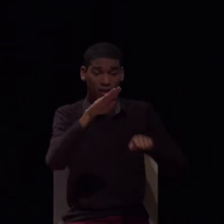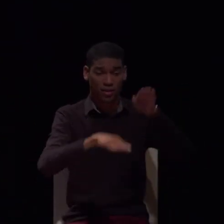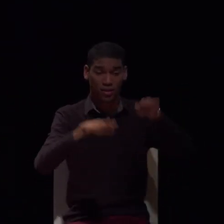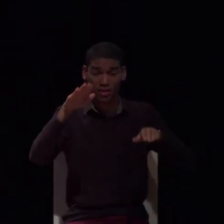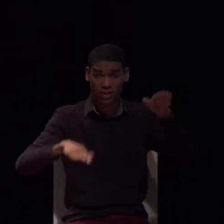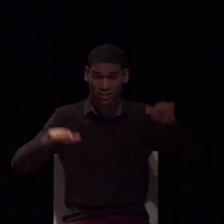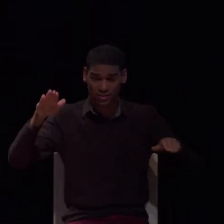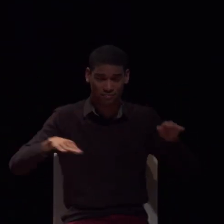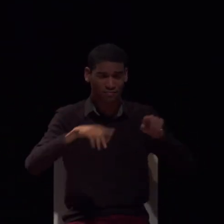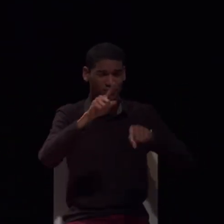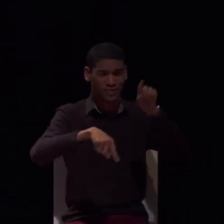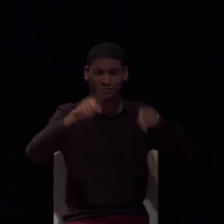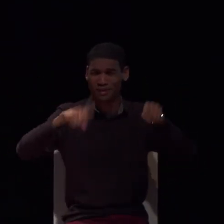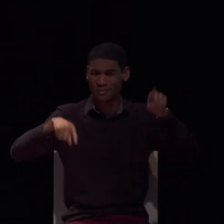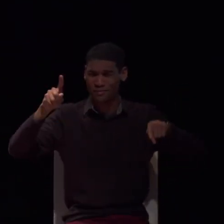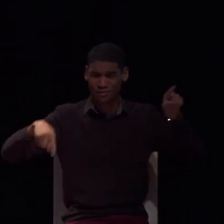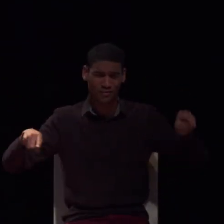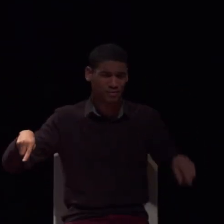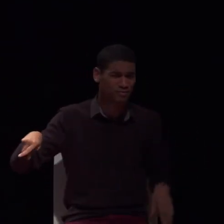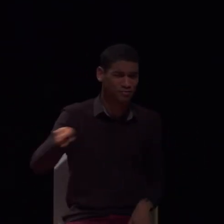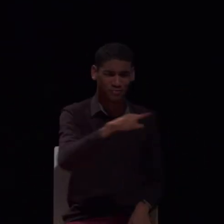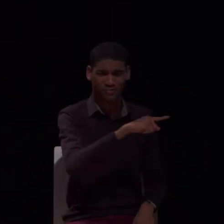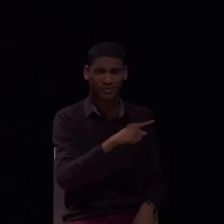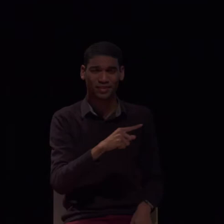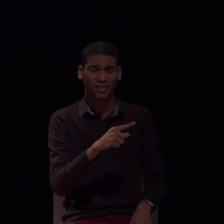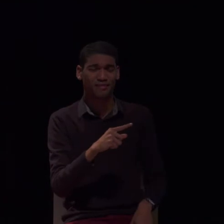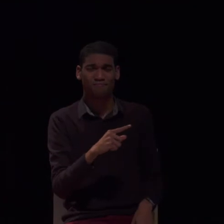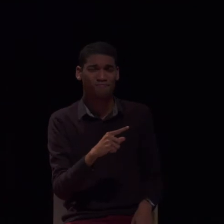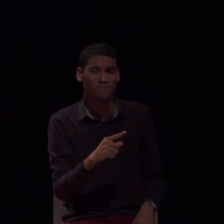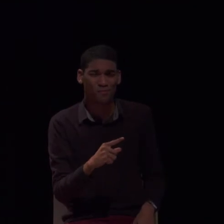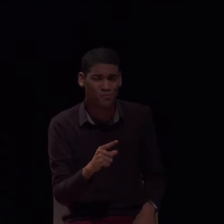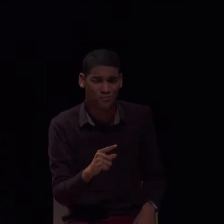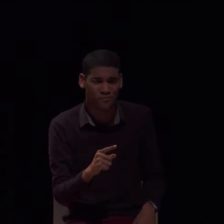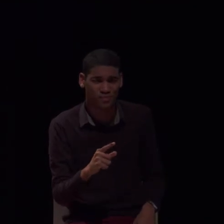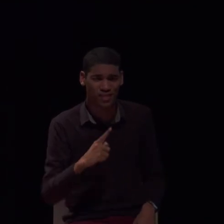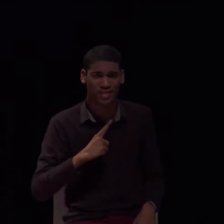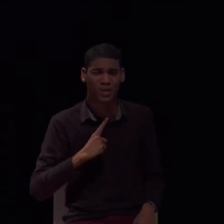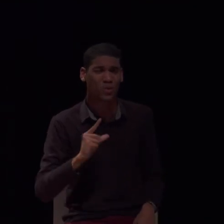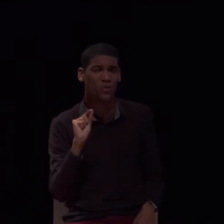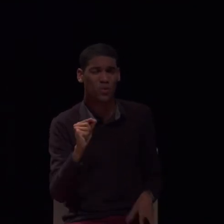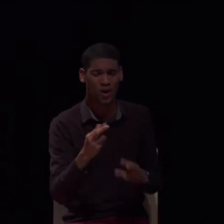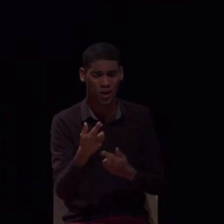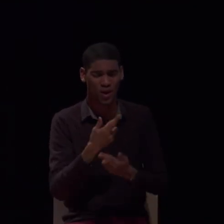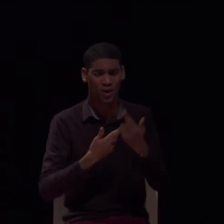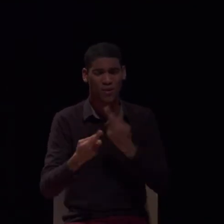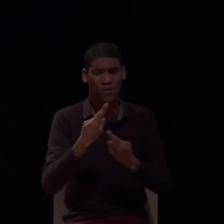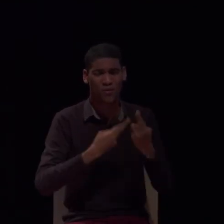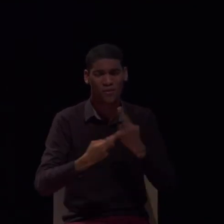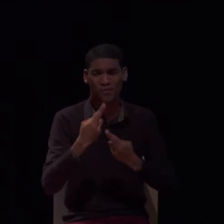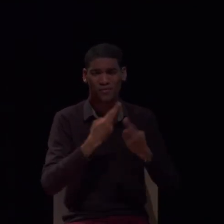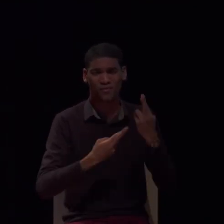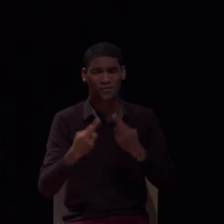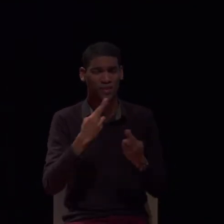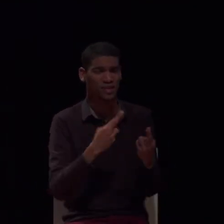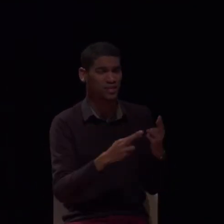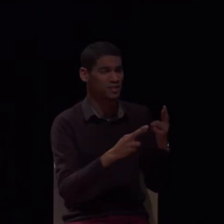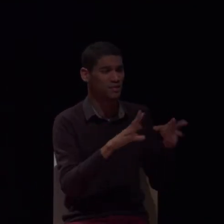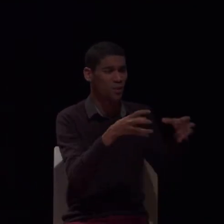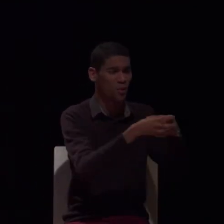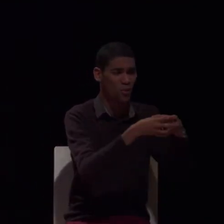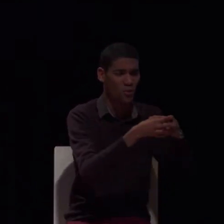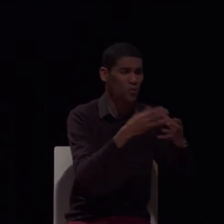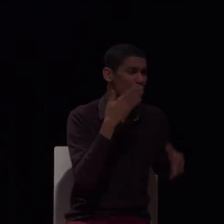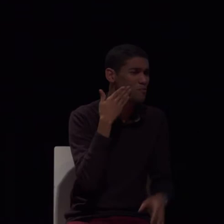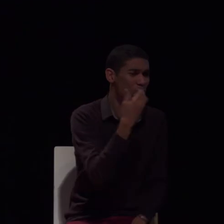promove uma eterniza uma relação que é uma relação de espera entre brancos e